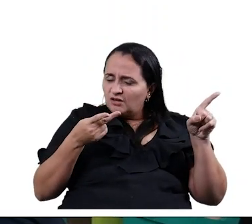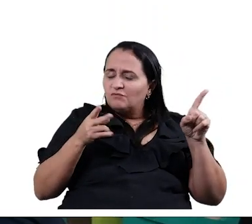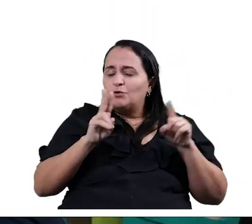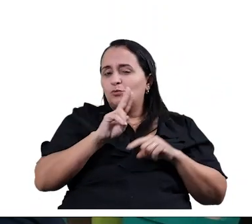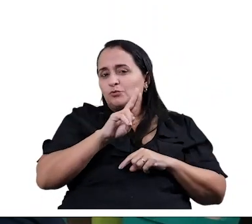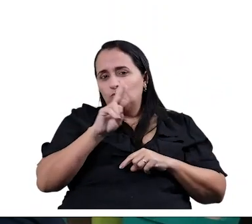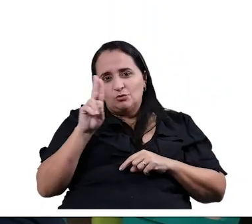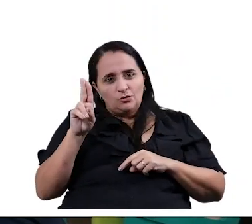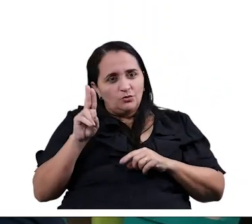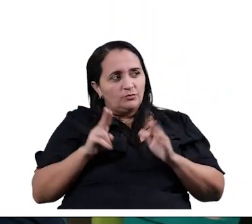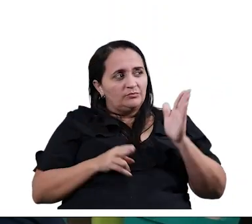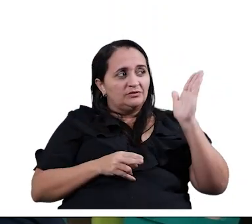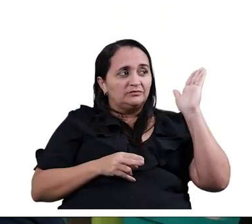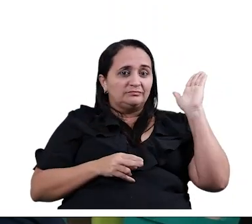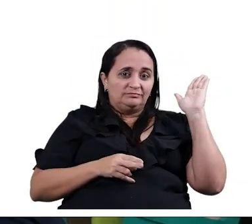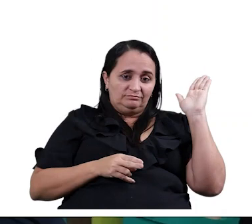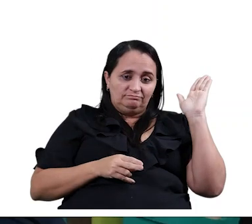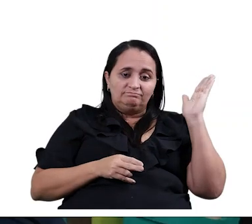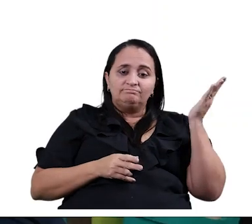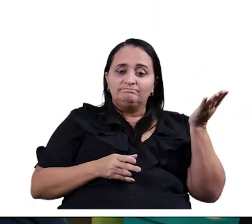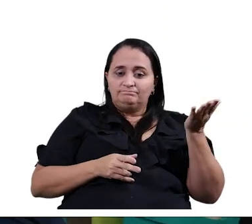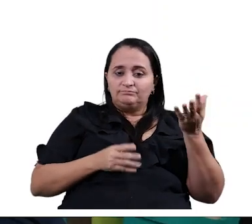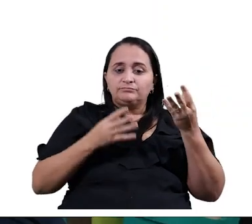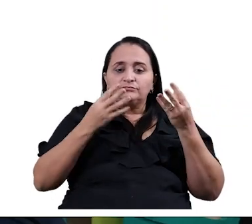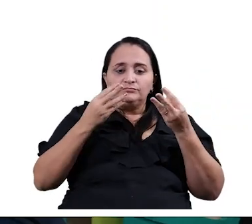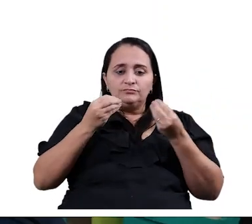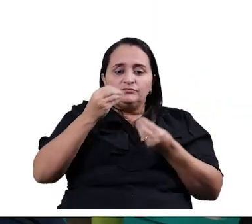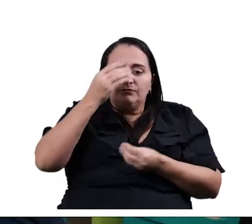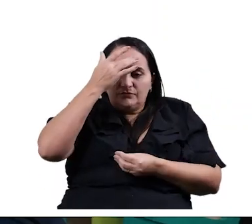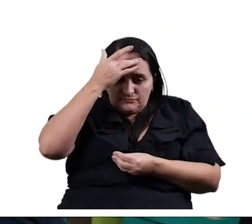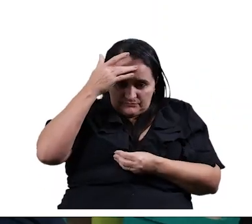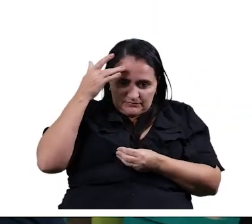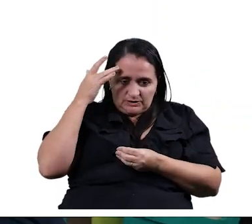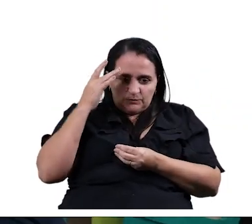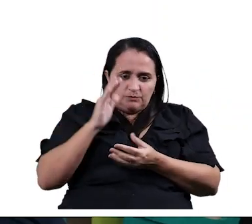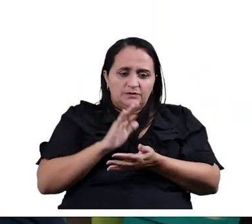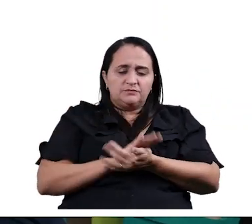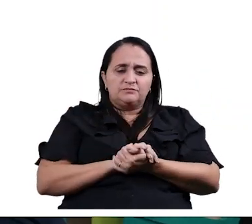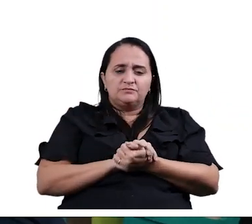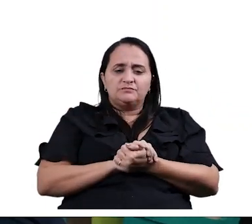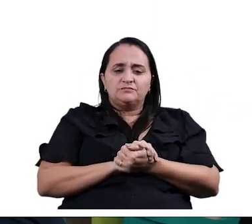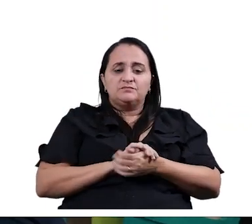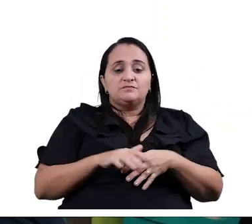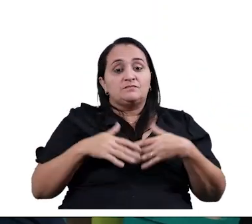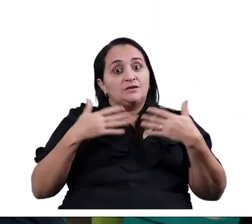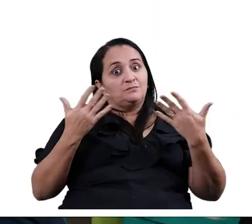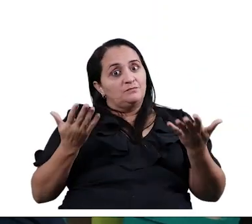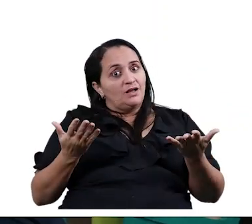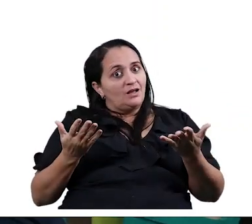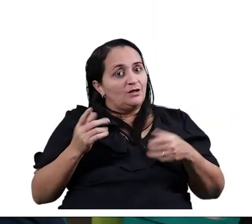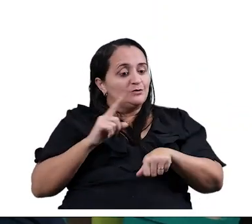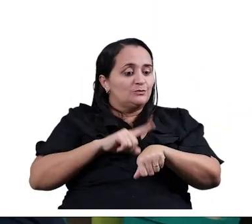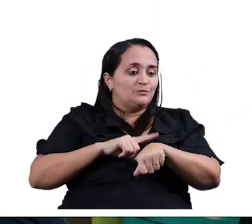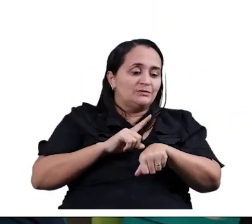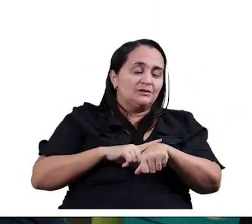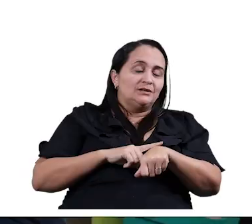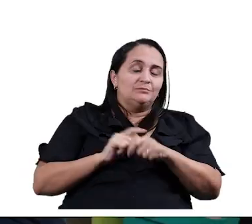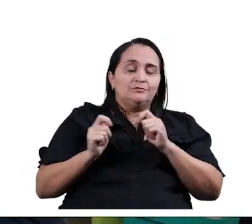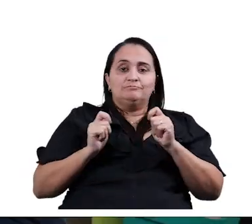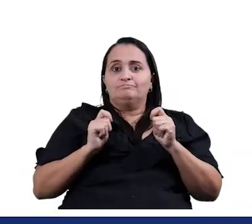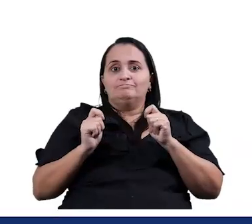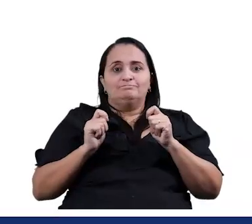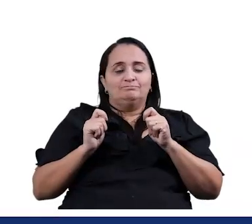muita riqueza no esporte, a gente tem muitos esportistas. Mas como o meu tempo aqui é limitado,